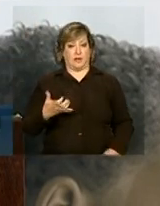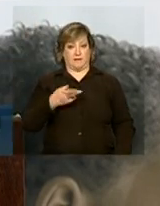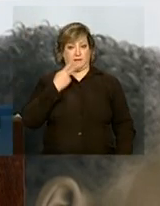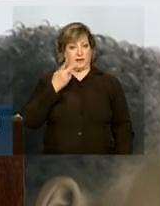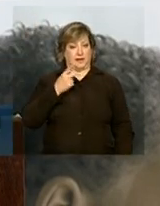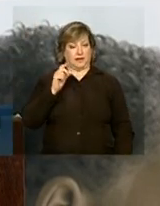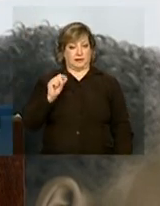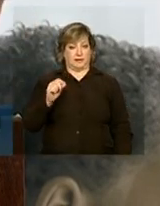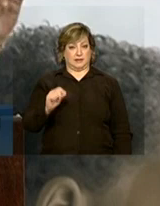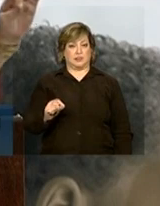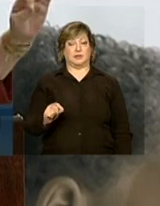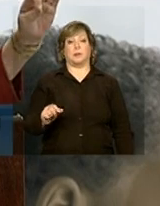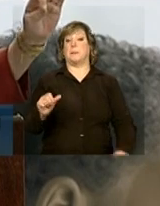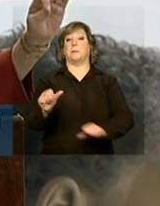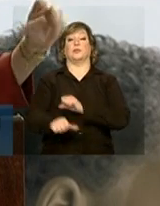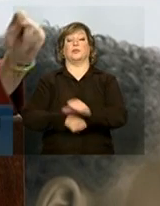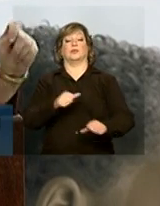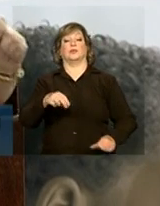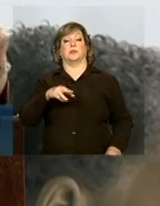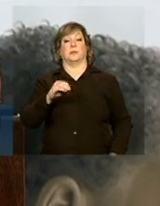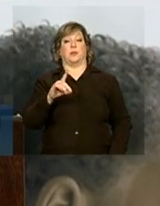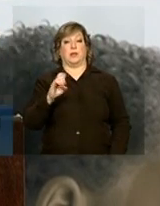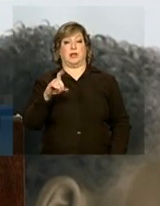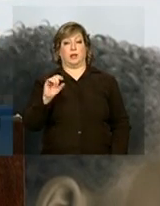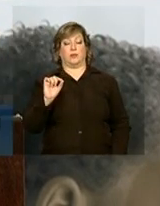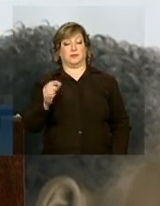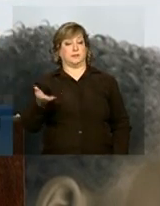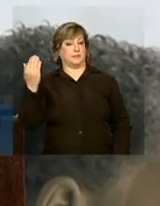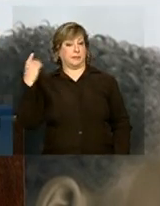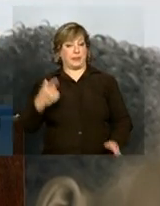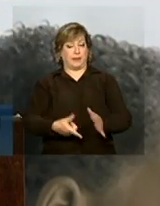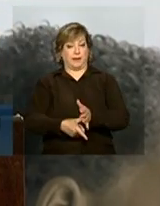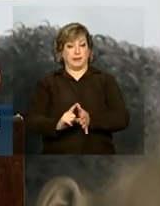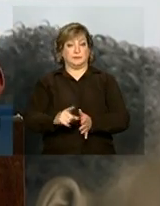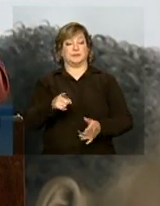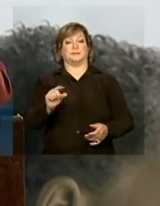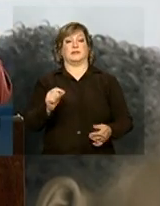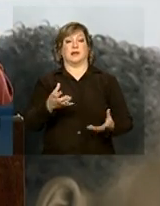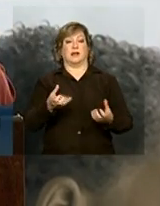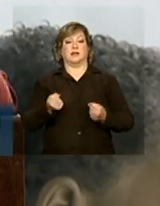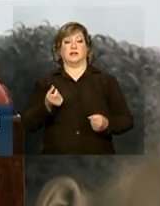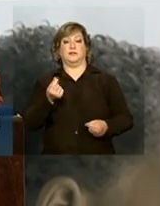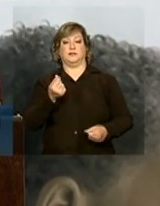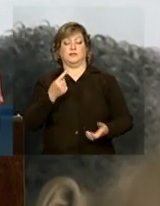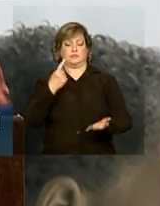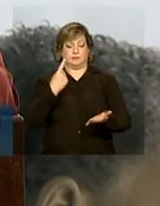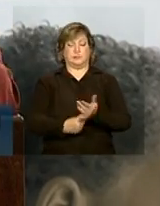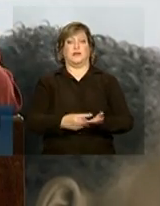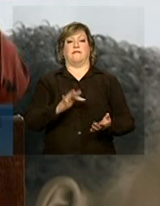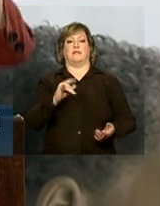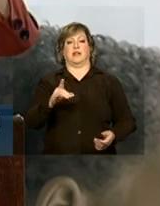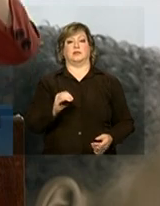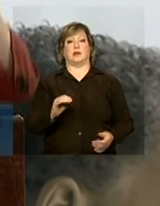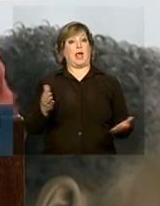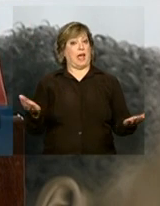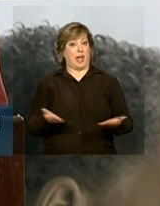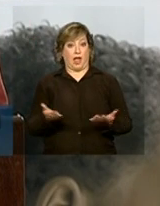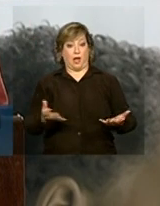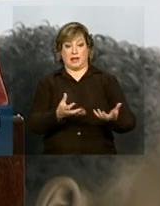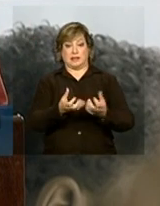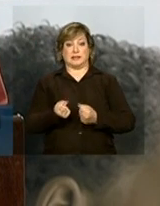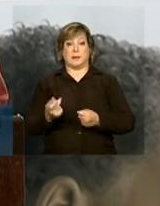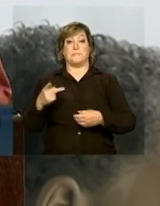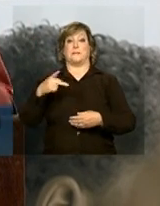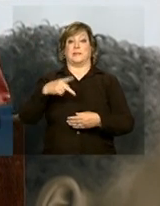dizer é que mudou o modelo. Antes você recebia um valor fixo, agora você recebe